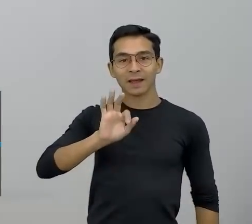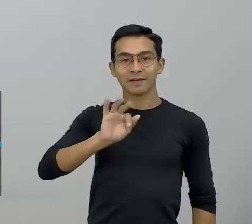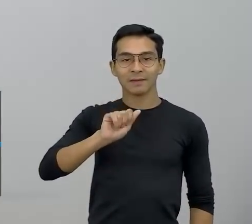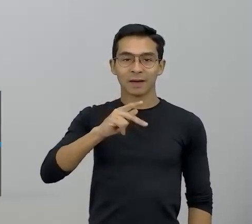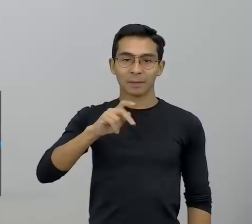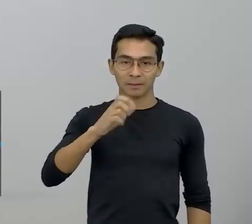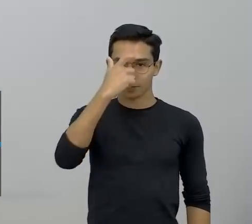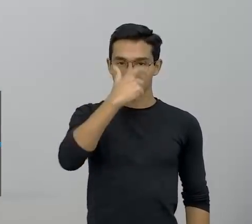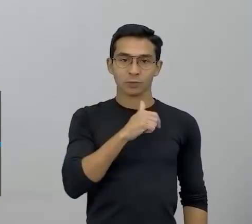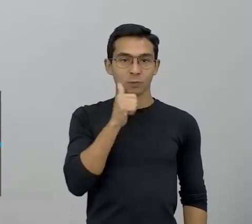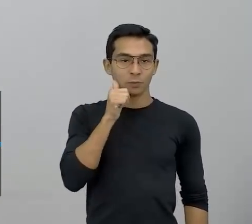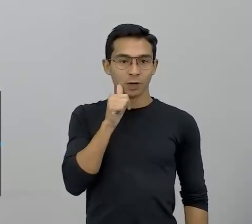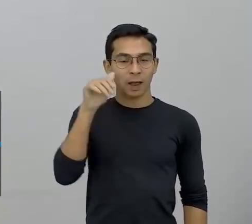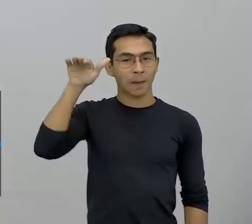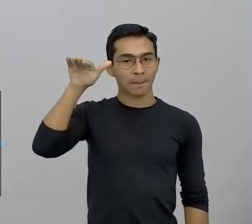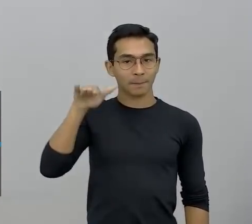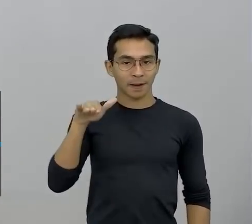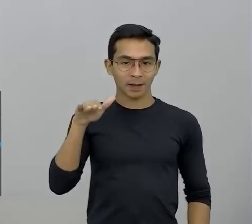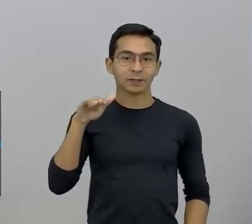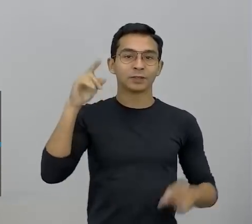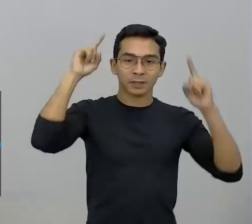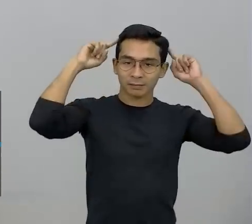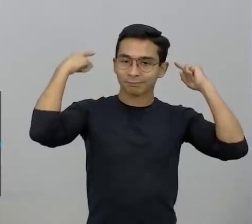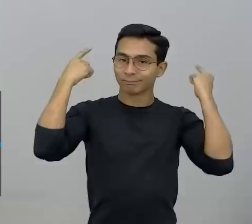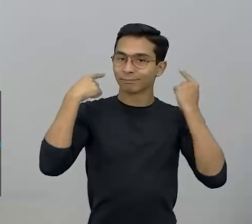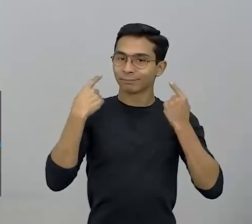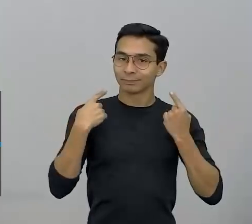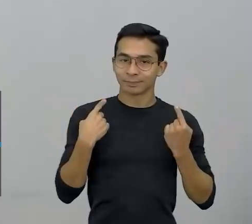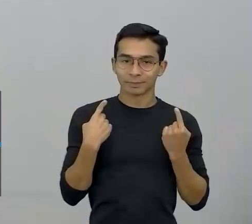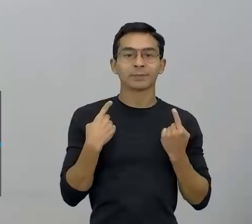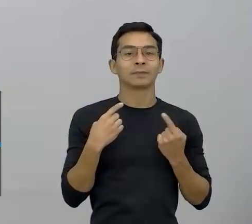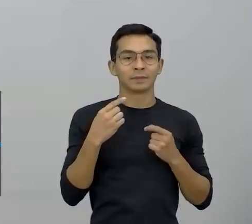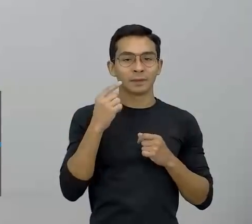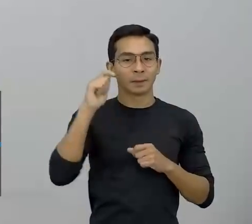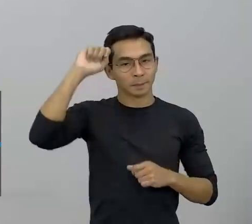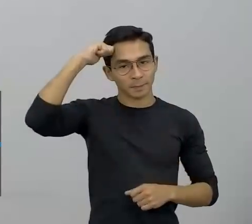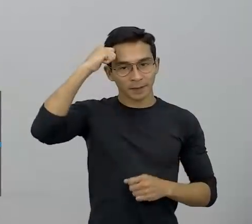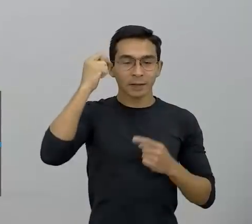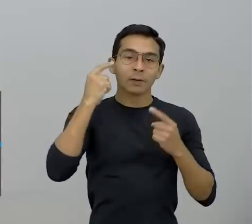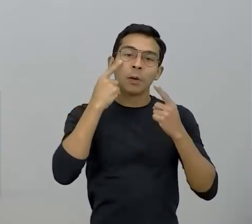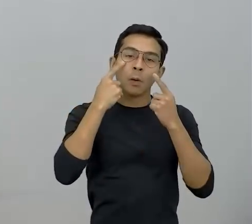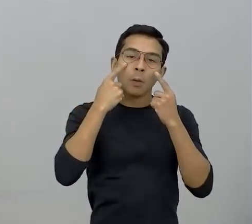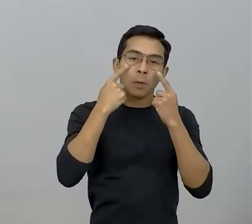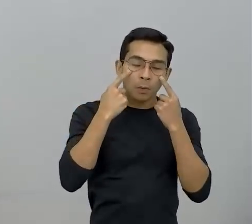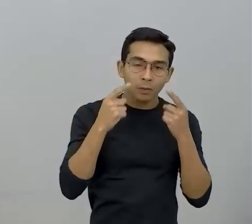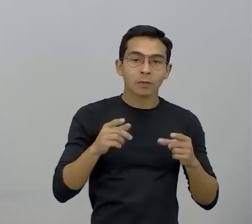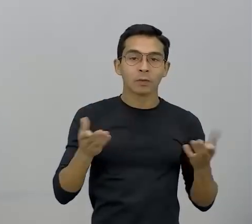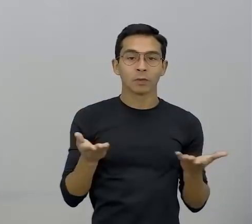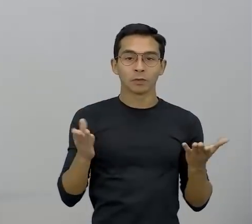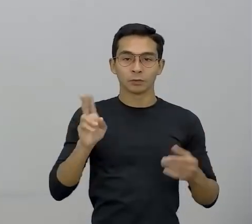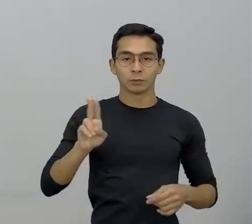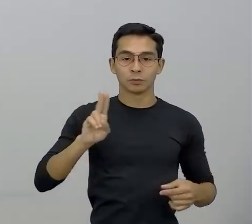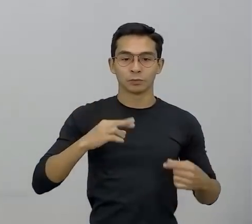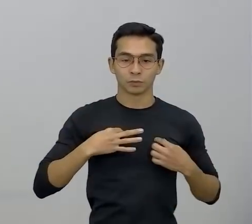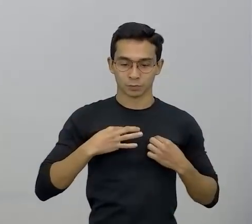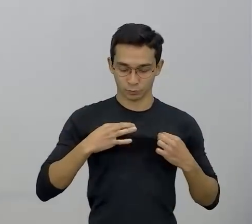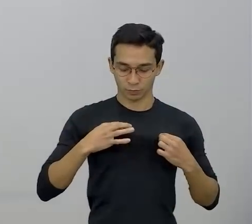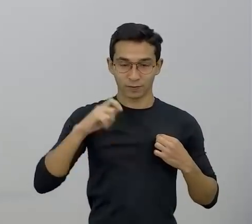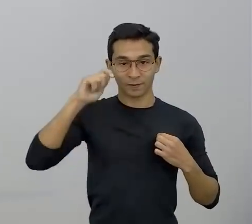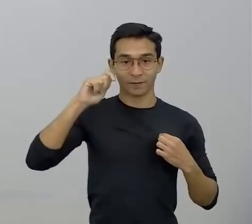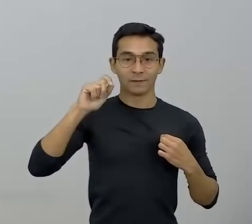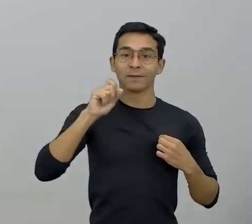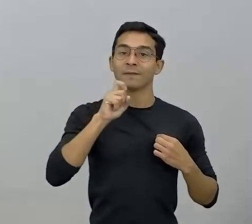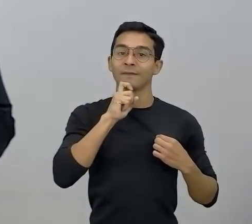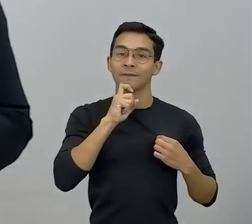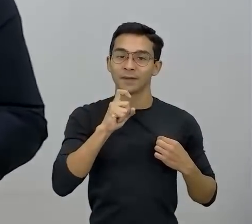castanhos encaracolados, olhos castanhos. Hoje estou trajando aqui uma blusa verde com um casaco preto e calça